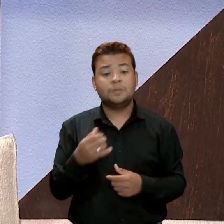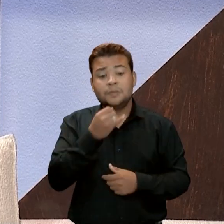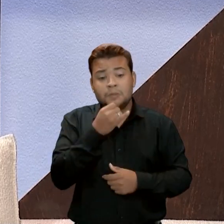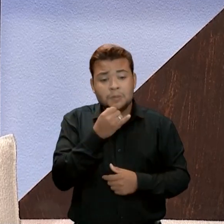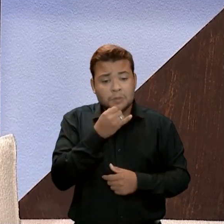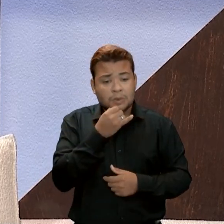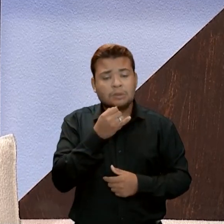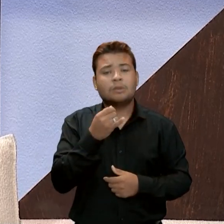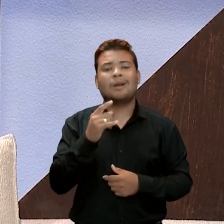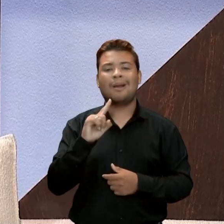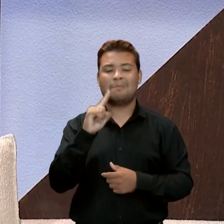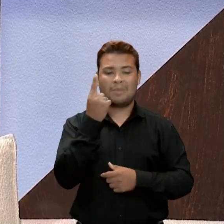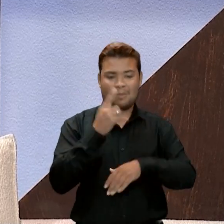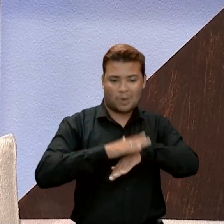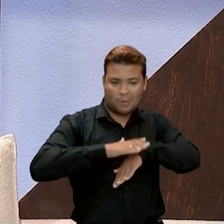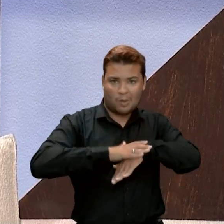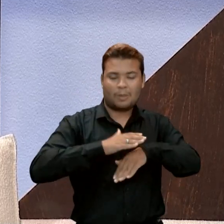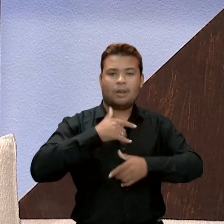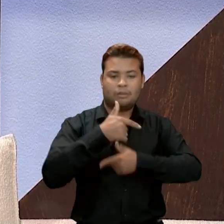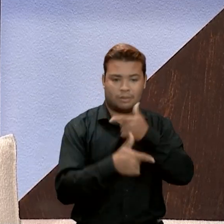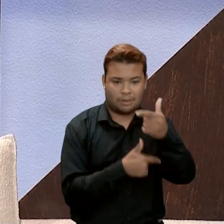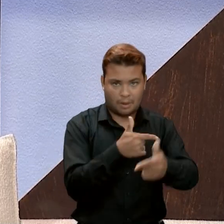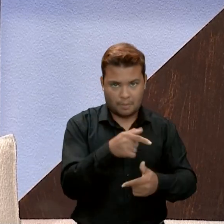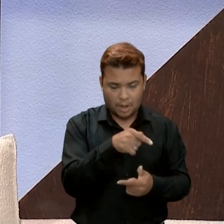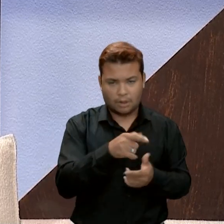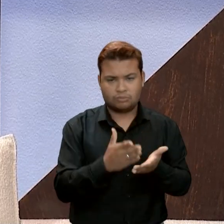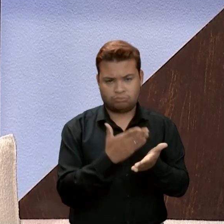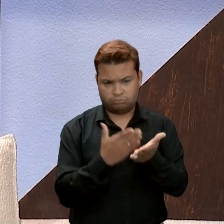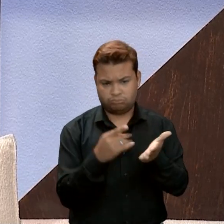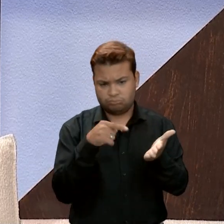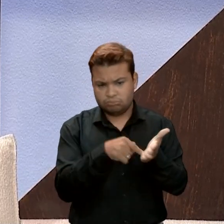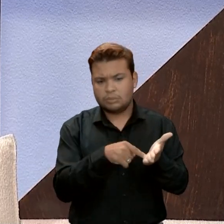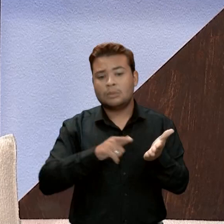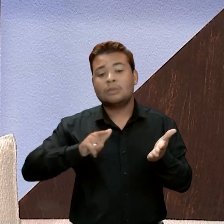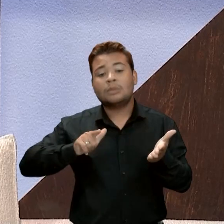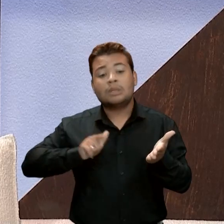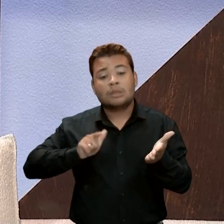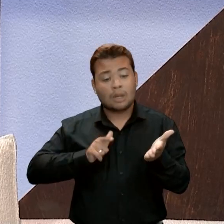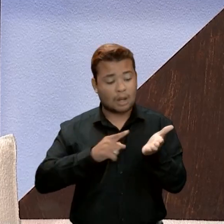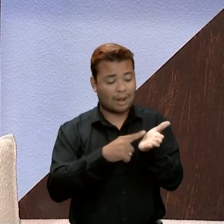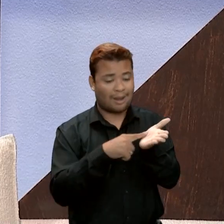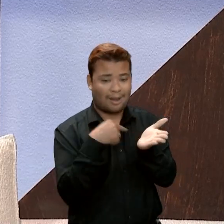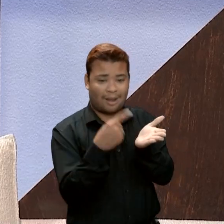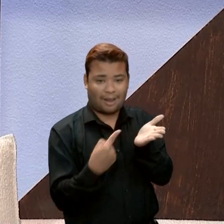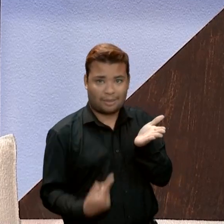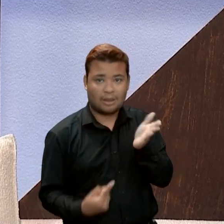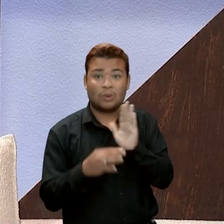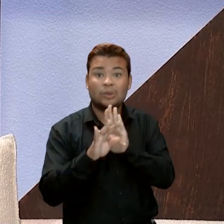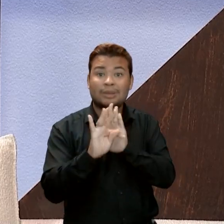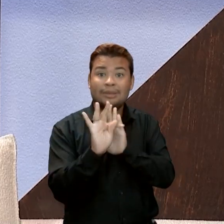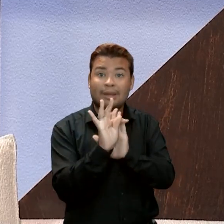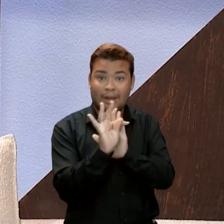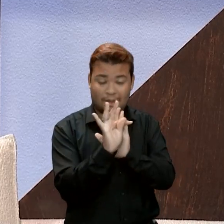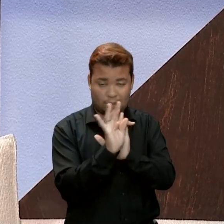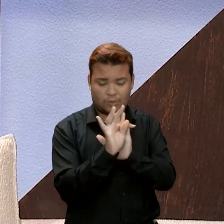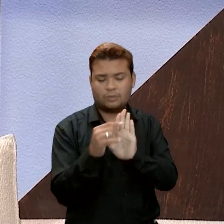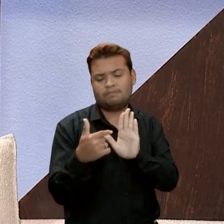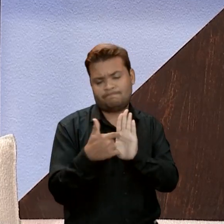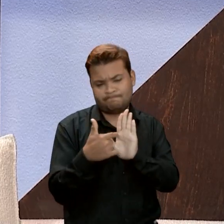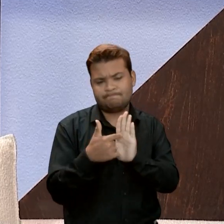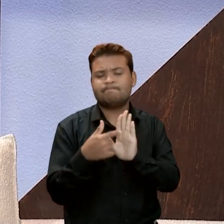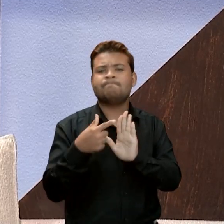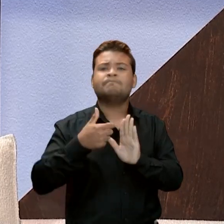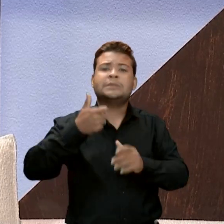nesse primeiro ciclo de atividade do Living Lab C, a gente produziu um caderno técnico que versa